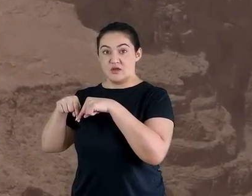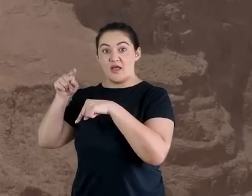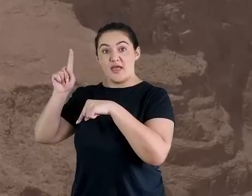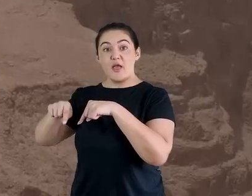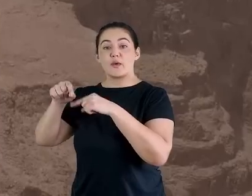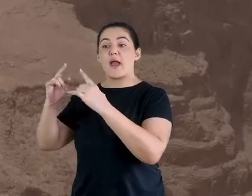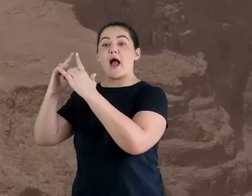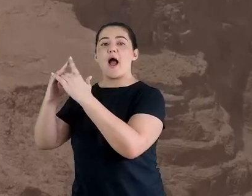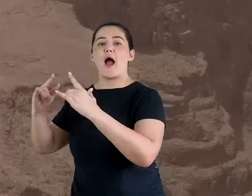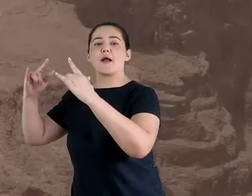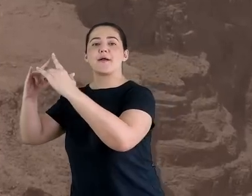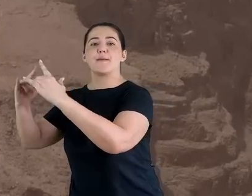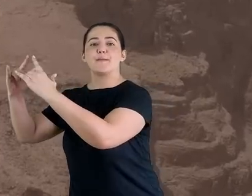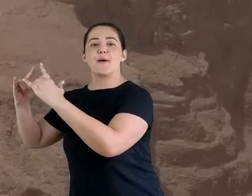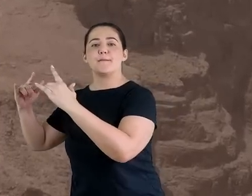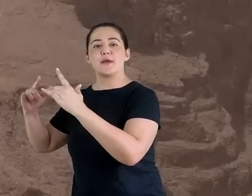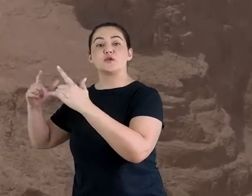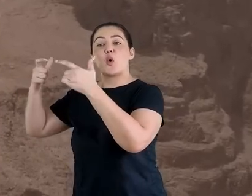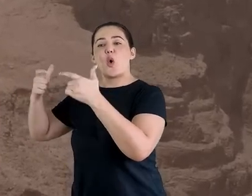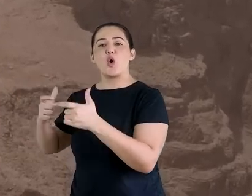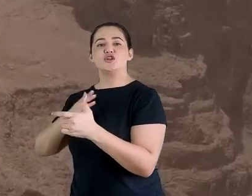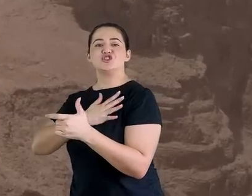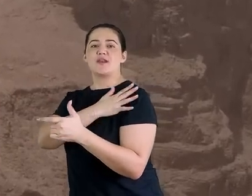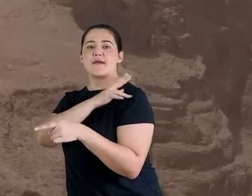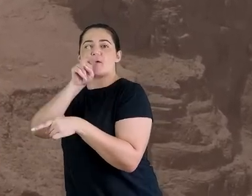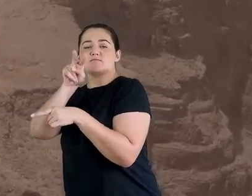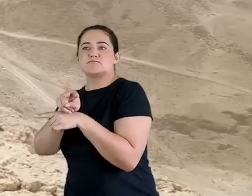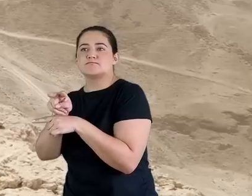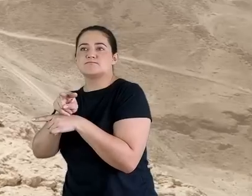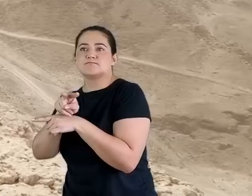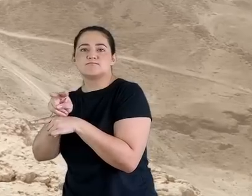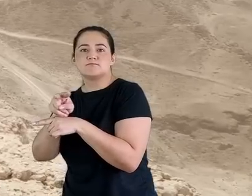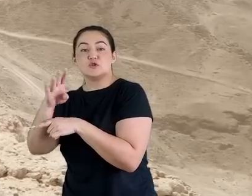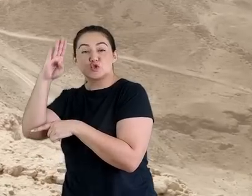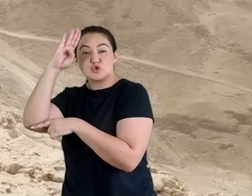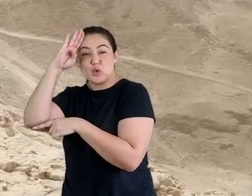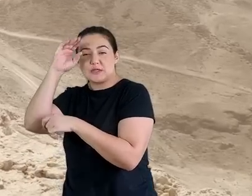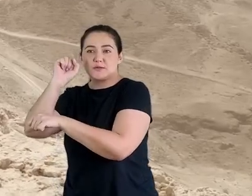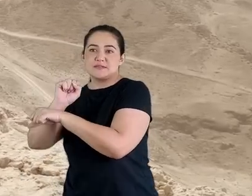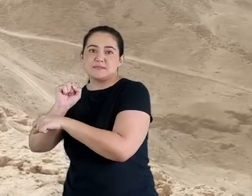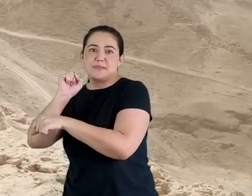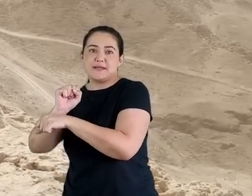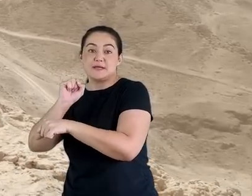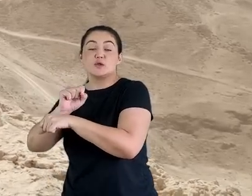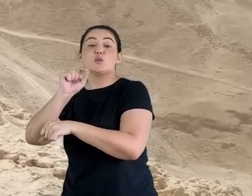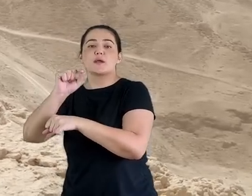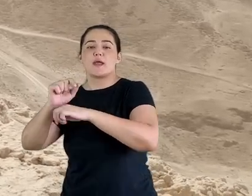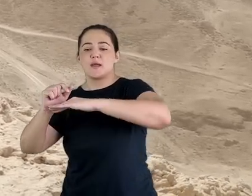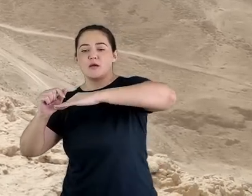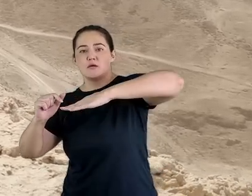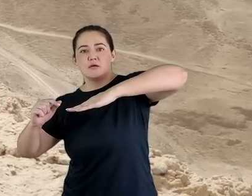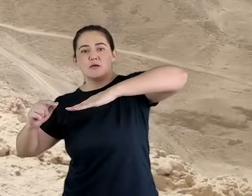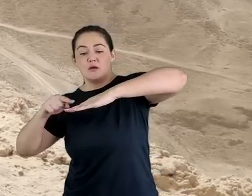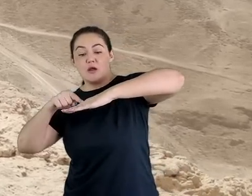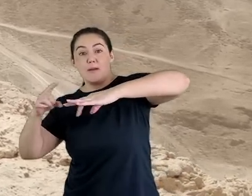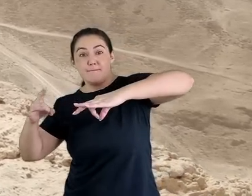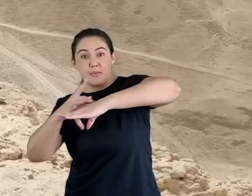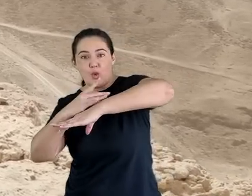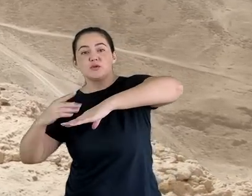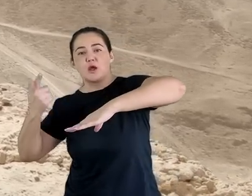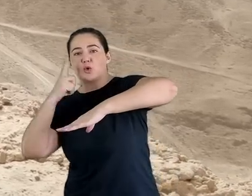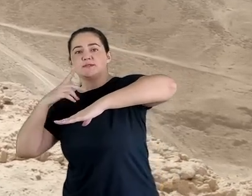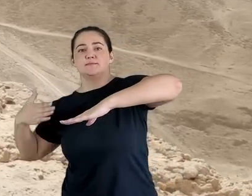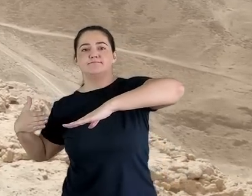Flávio Silva ficava, acompanhando a construção da rampa. Agora você pode perguntar, se os amotinados estavam aqui em cima, por